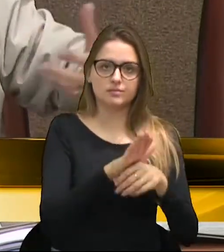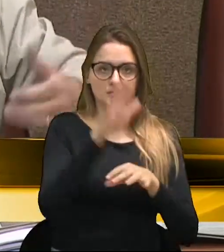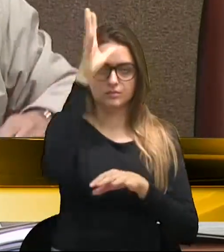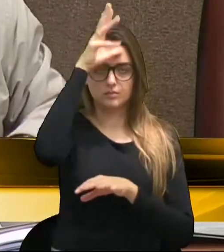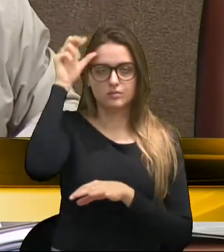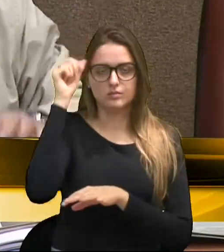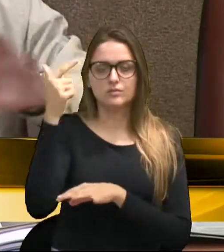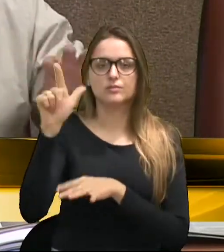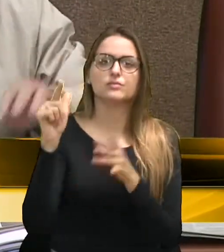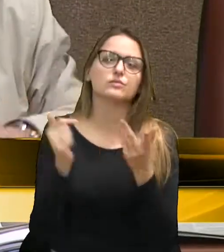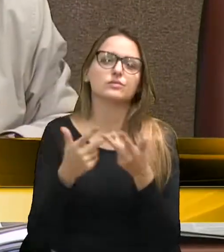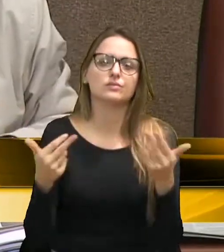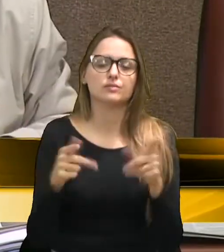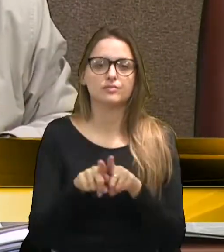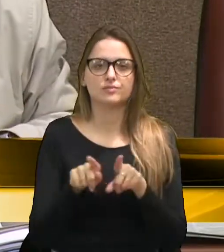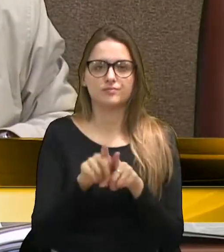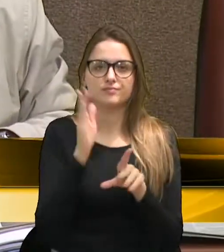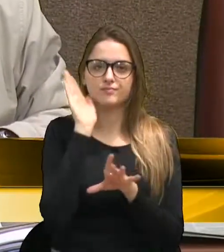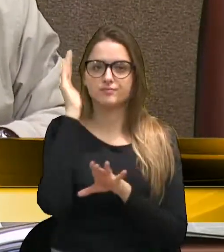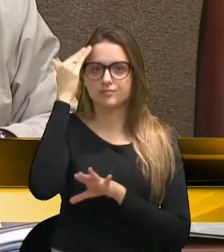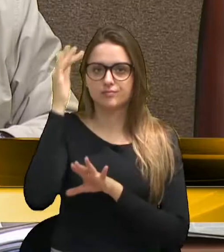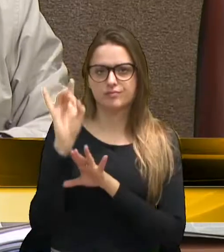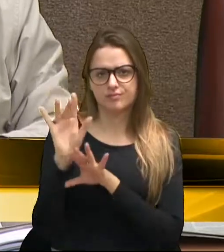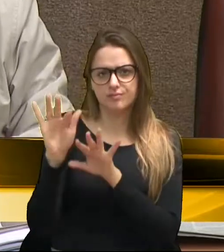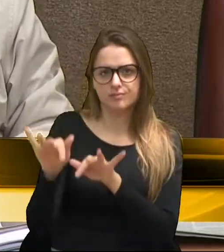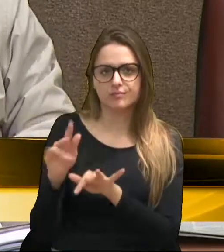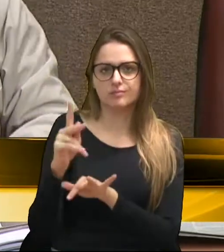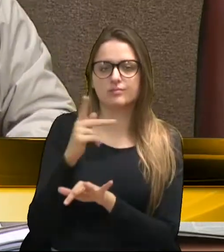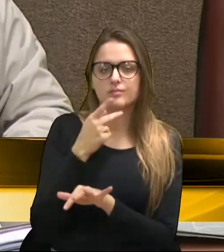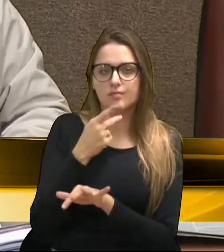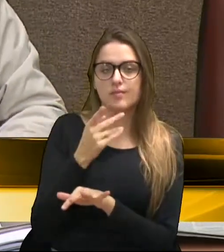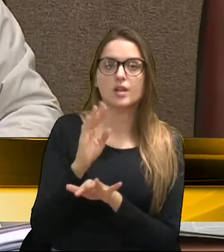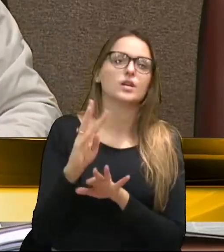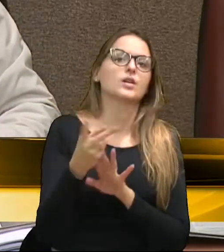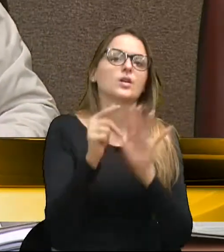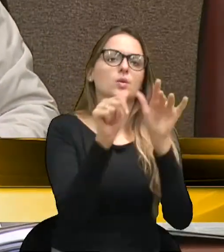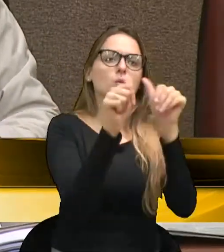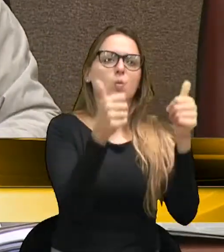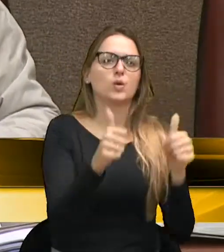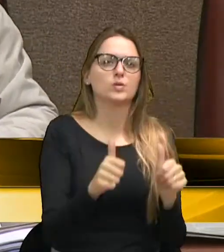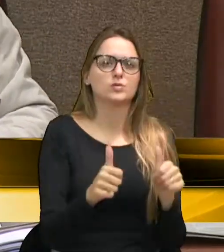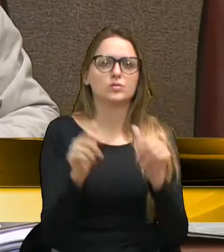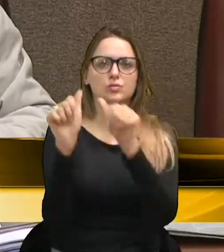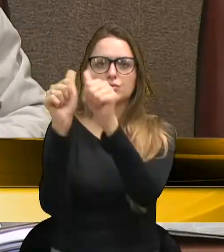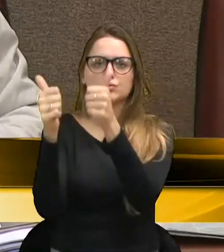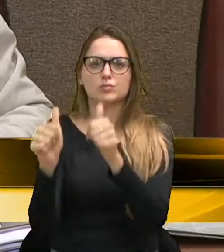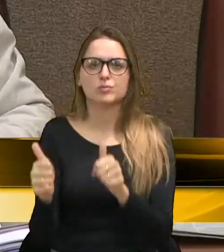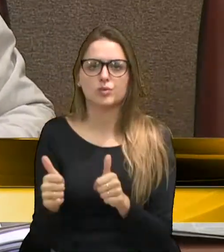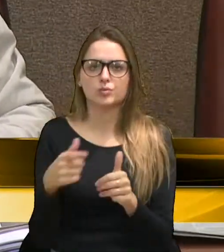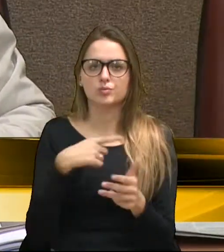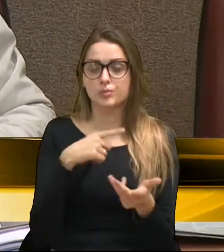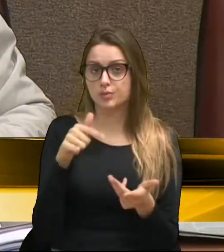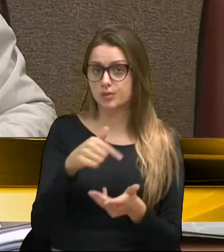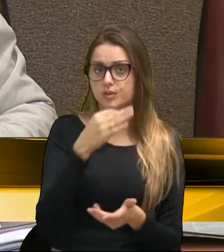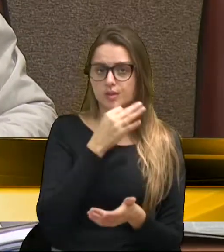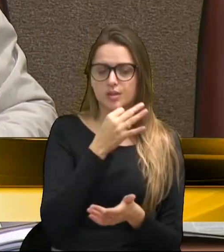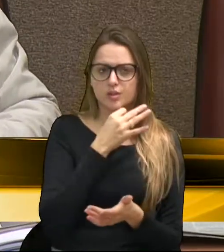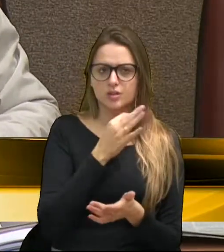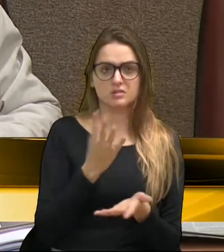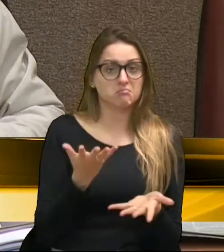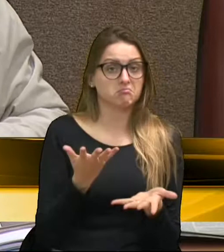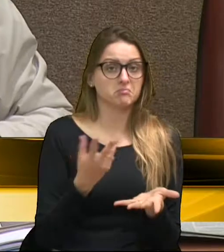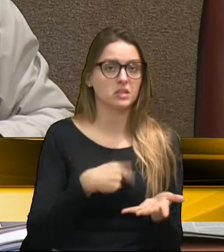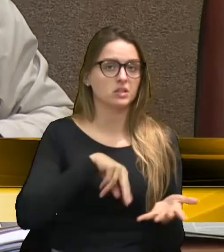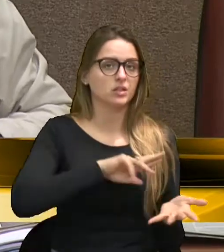outra questão, vereador Felipe, só para finalizar, quantos monumentos nós temos em Caxias do Sul? Nem